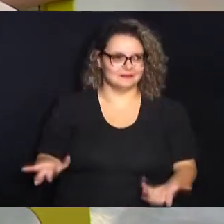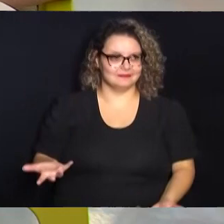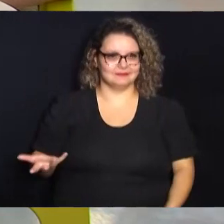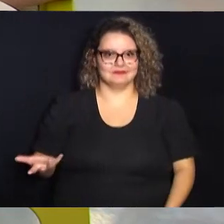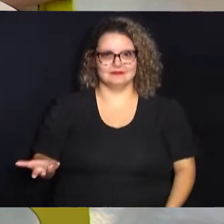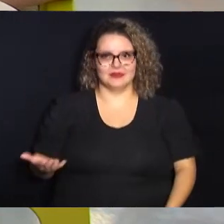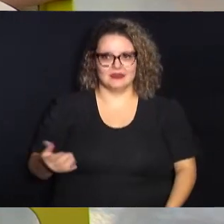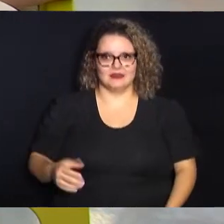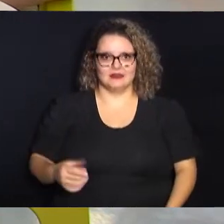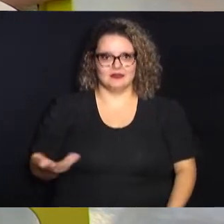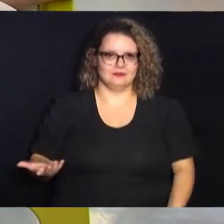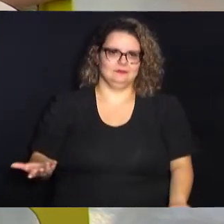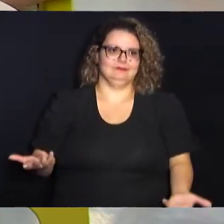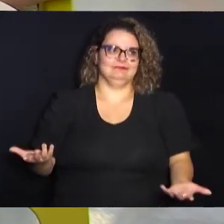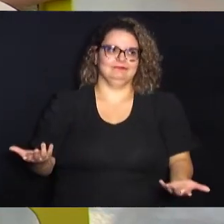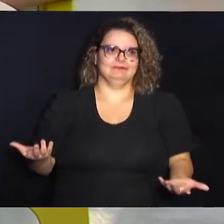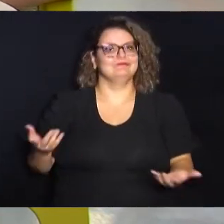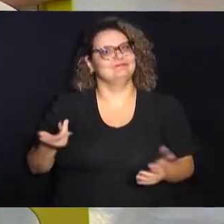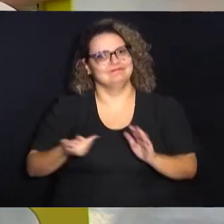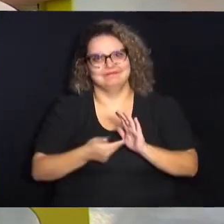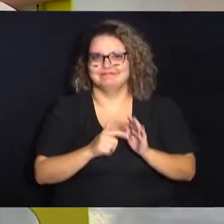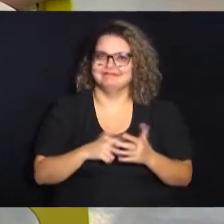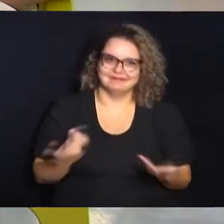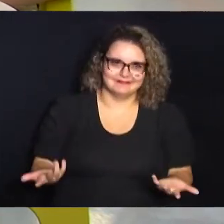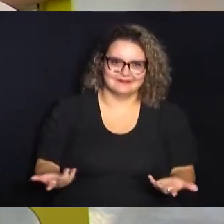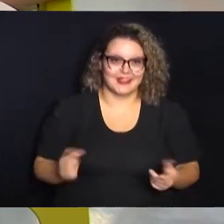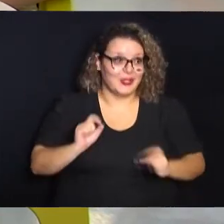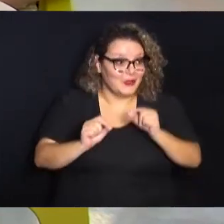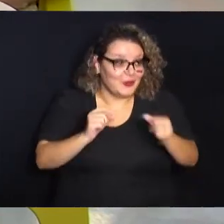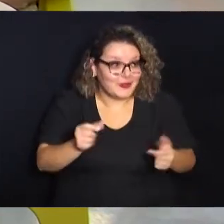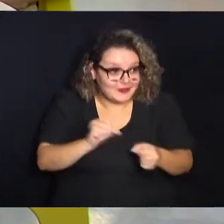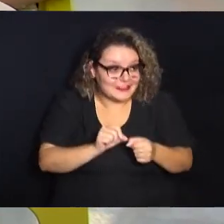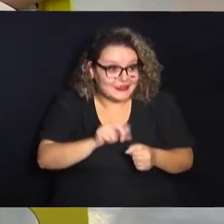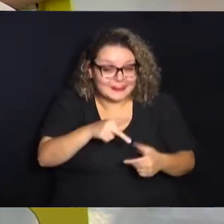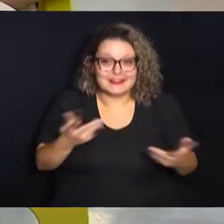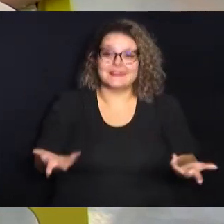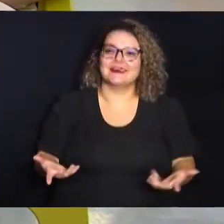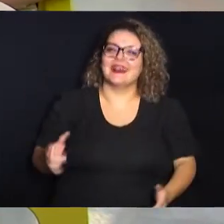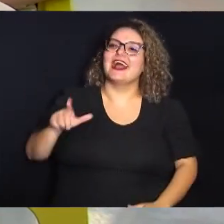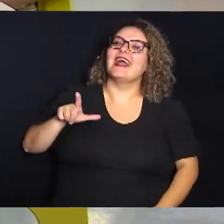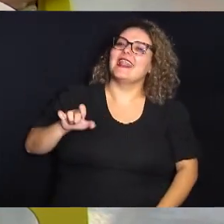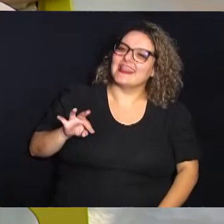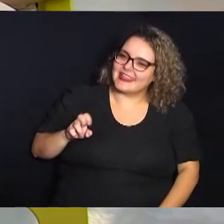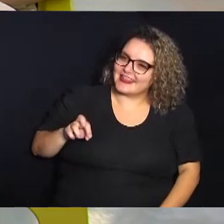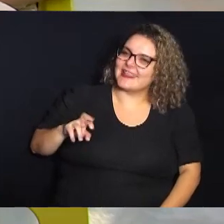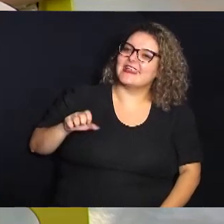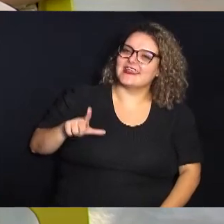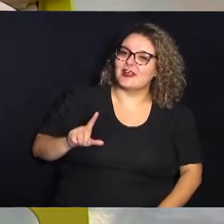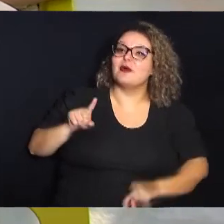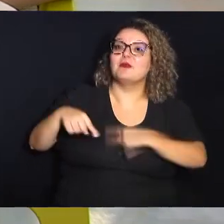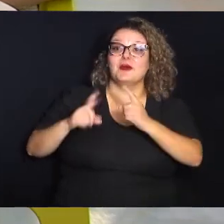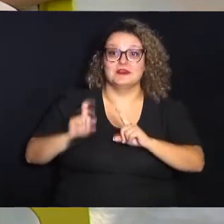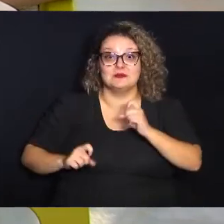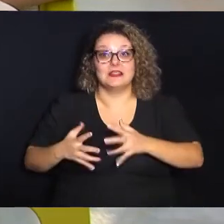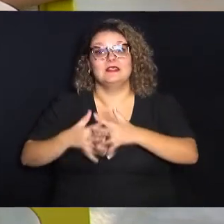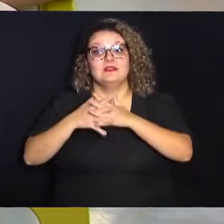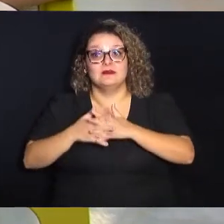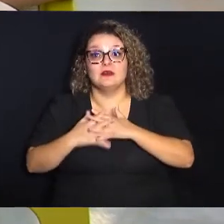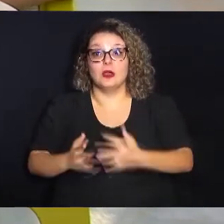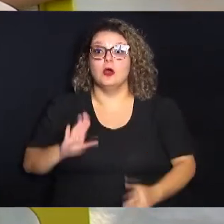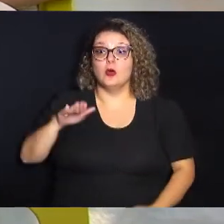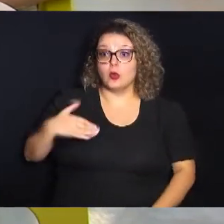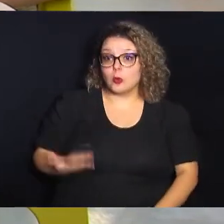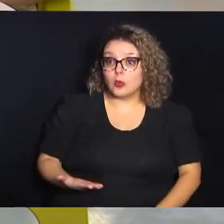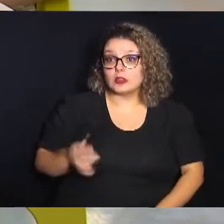da vida e perdeu a cabeça. Literalmente, O que fizeram com você, né, professor? Exatamente. Literalmente é uma outra expressão que confunde bastante, né?